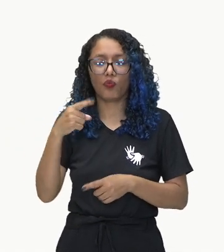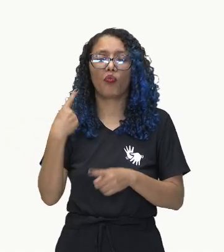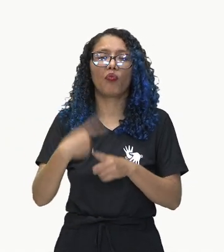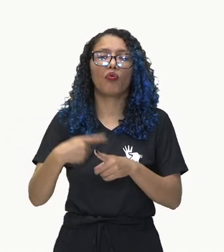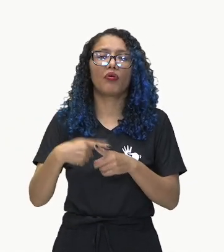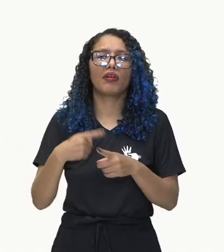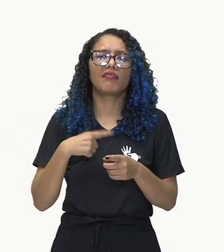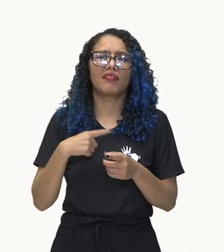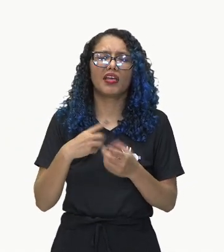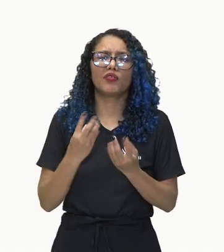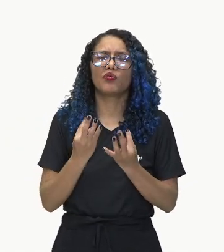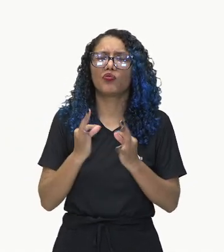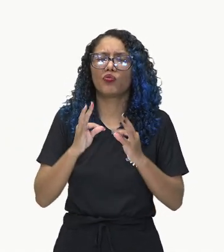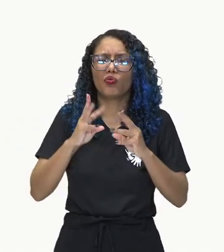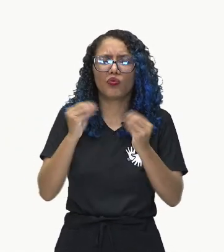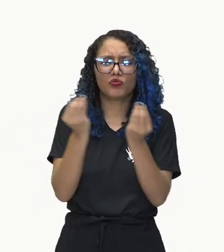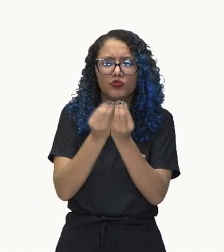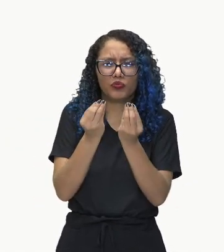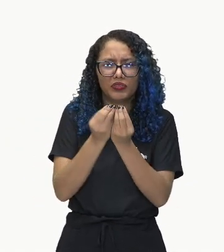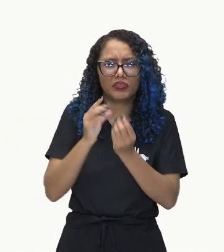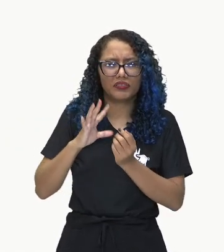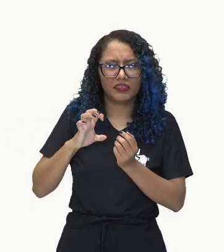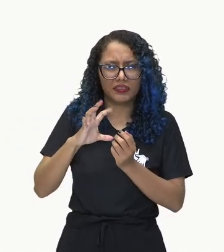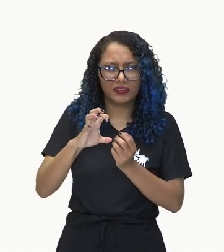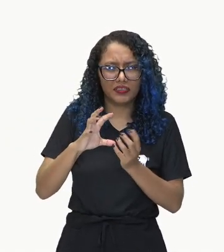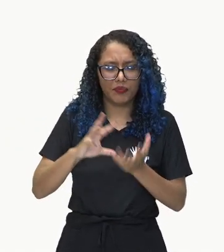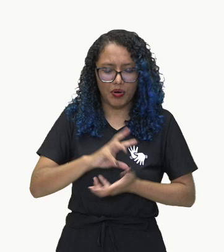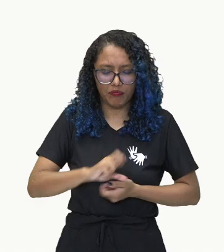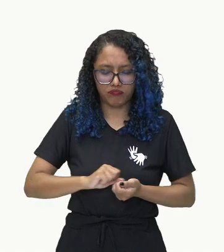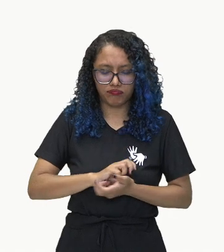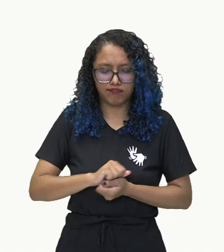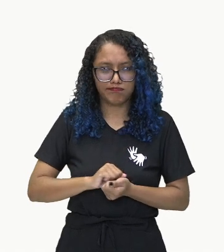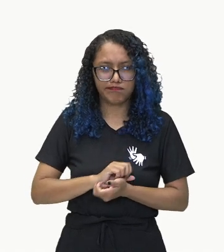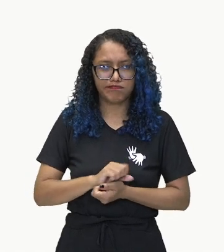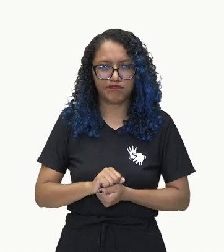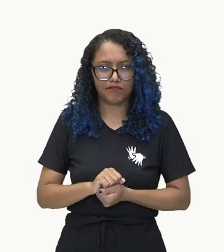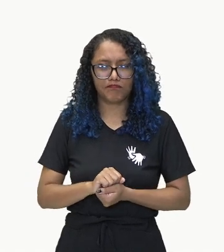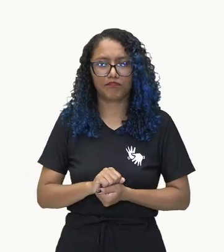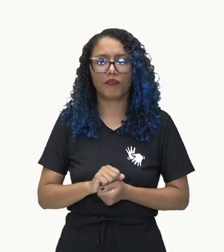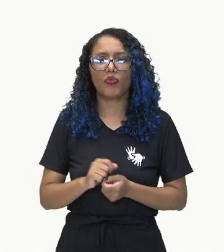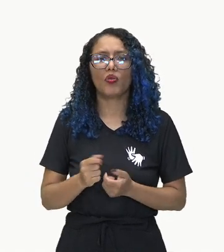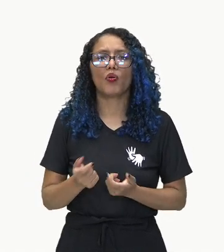substâncias, todas as enzimas que foram processadas, foram